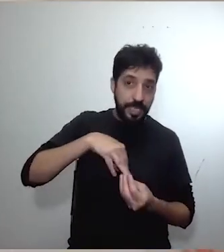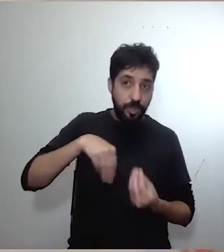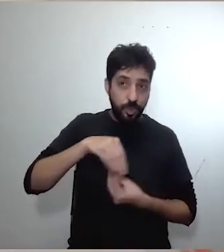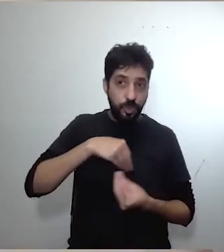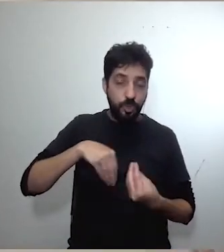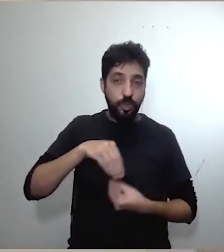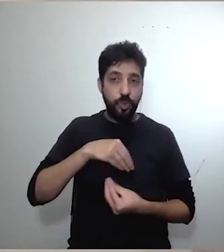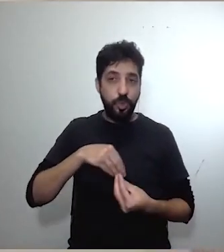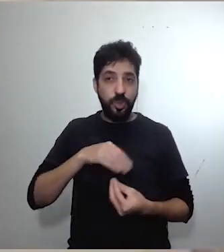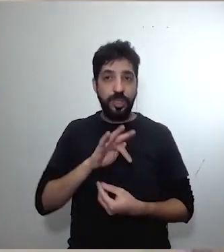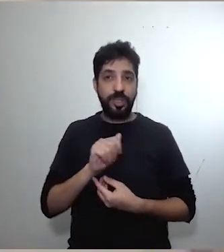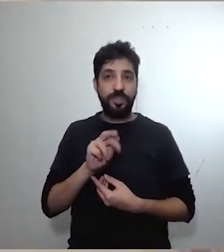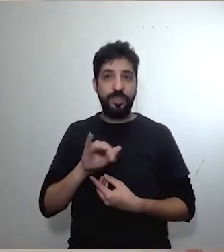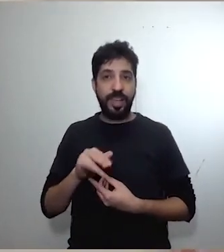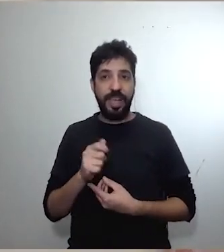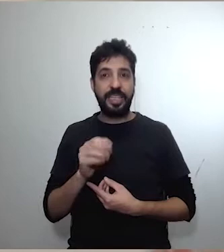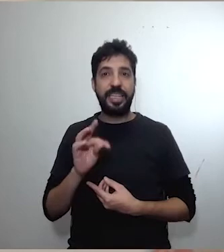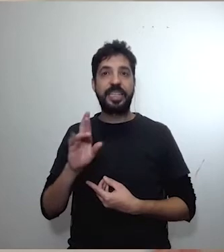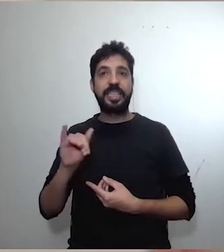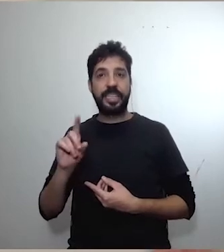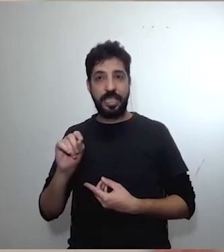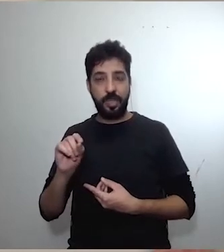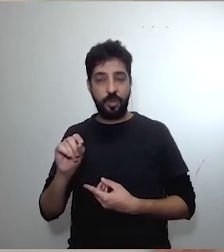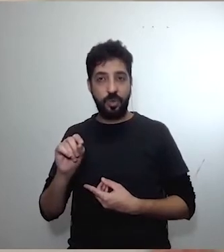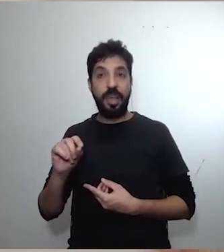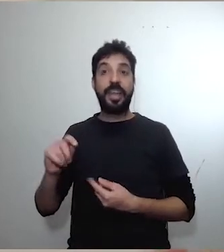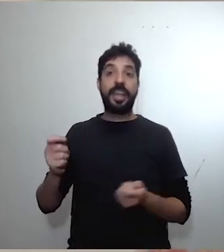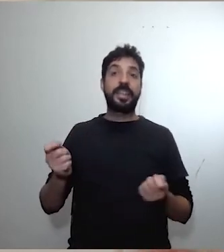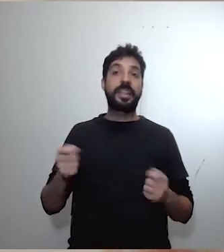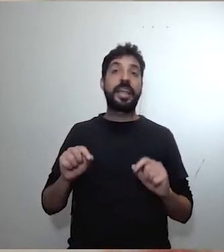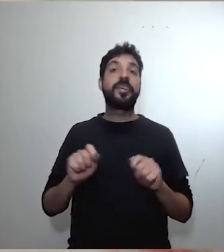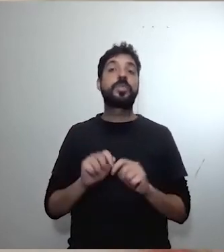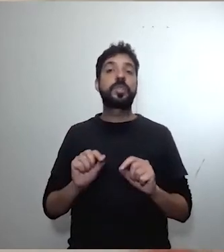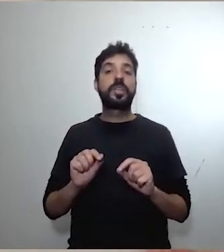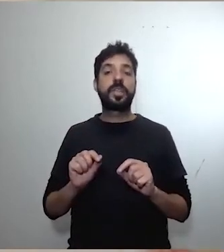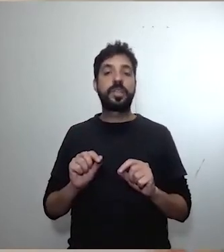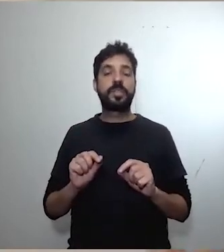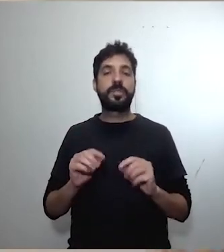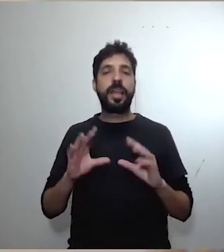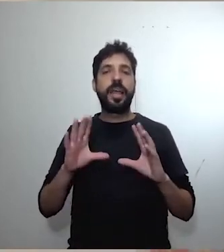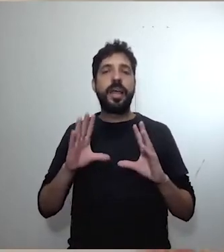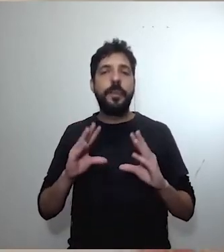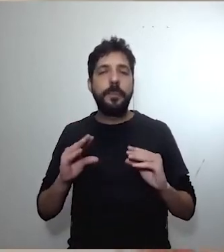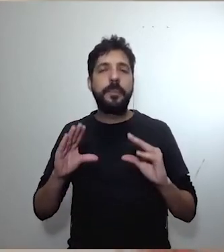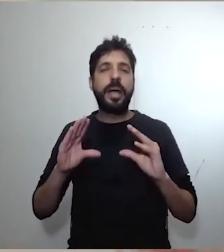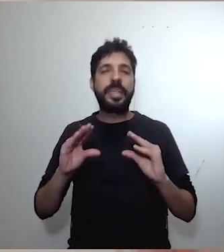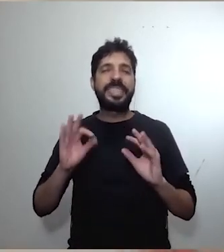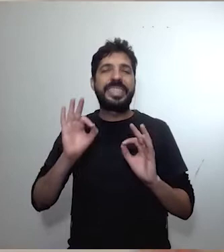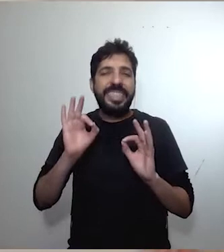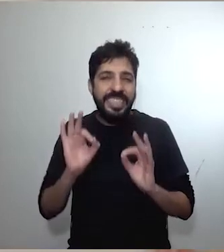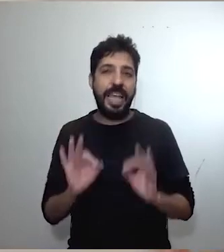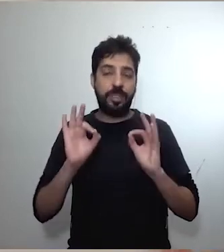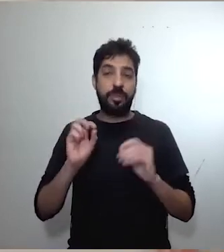misturado com a farinha de trigo, ele dá esse ponto da maciez no ponto